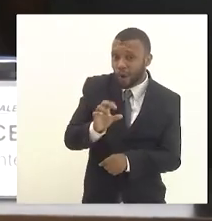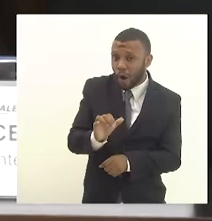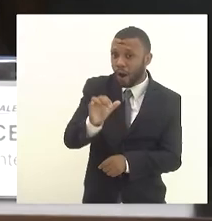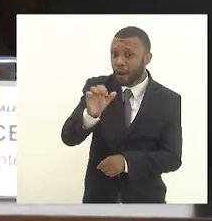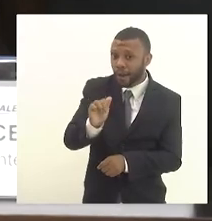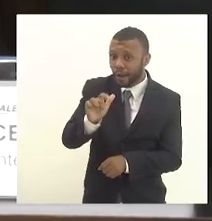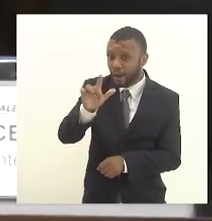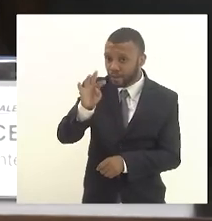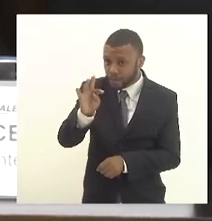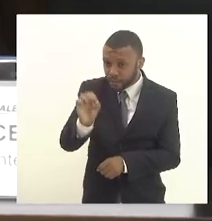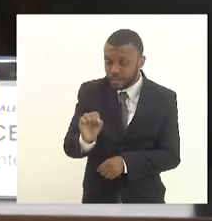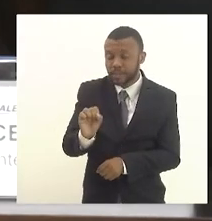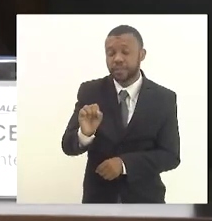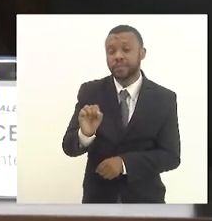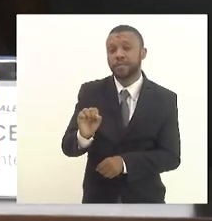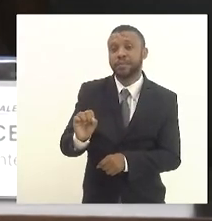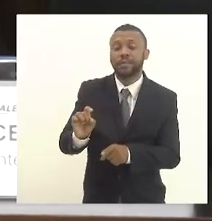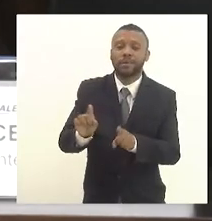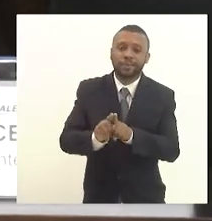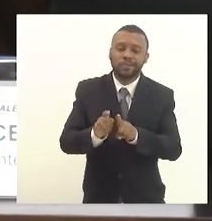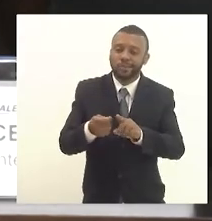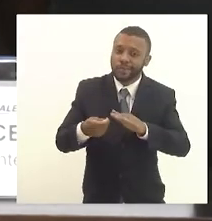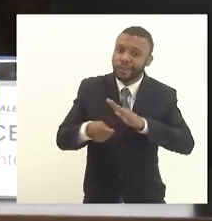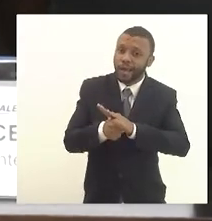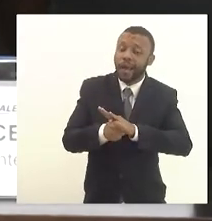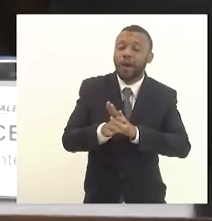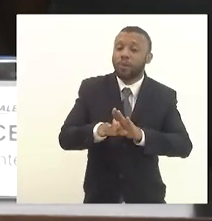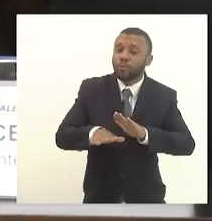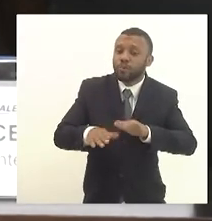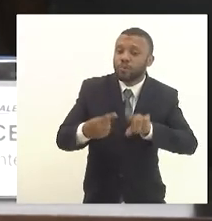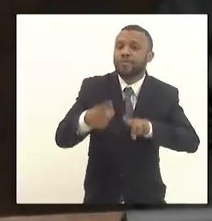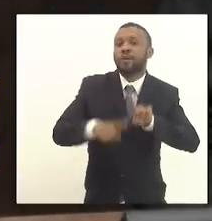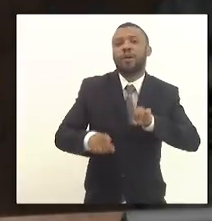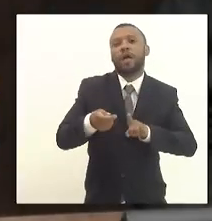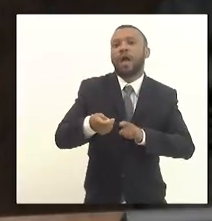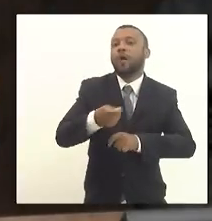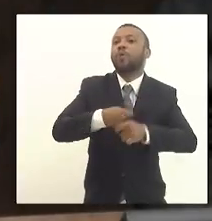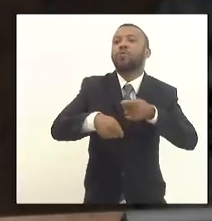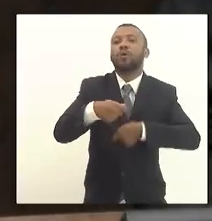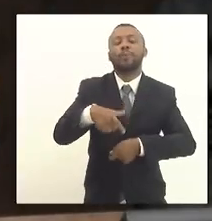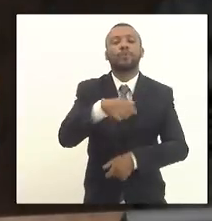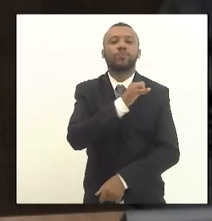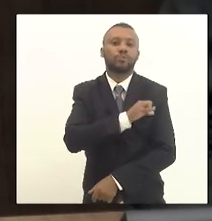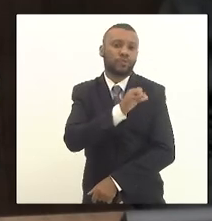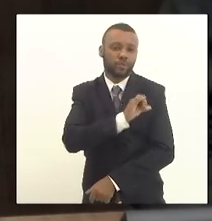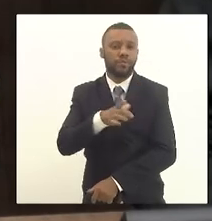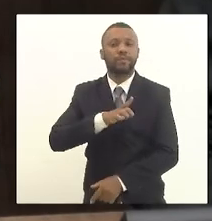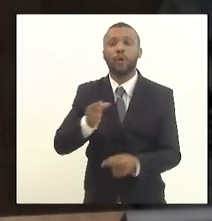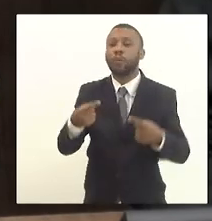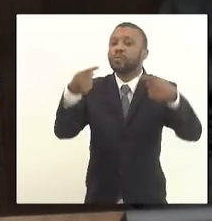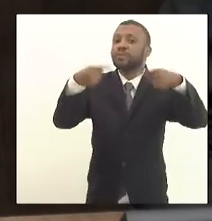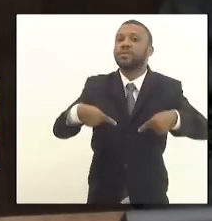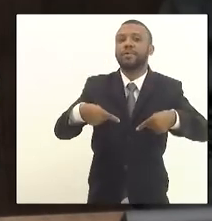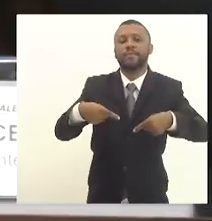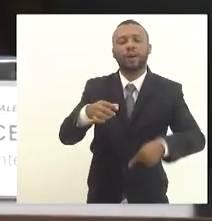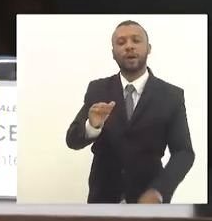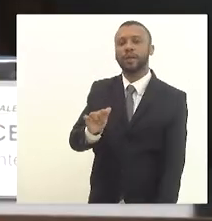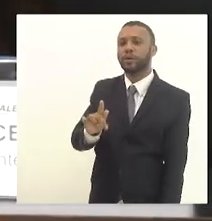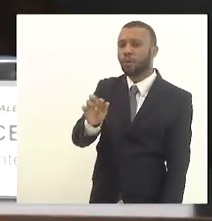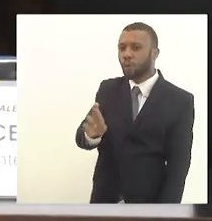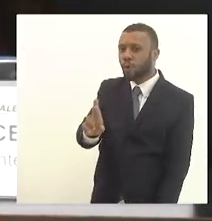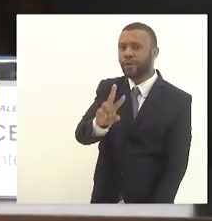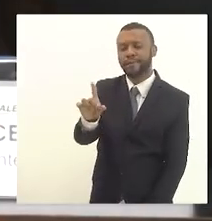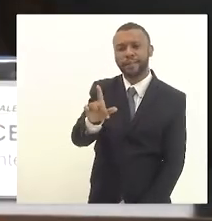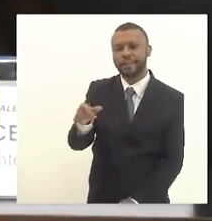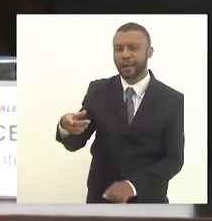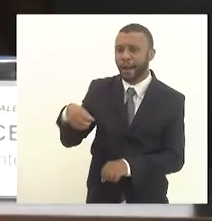desenvolvimento econômico e social do Estado do Rio de Janeiro. Fiz aqui um desafio ao Igor, que vai estar caminhando